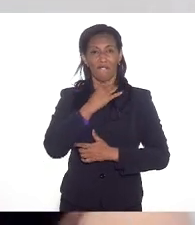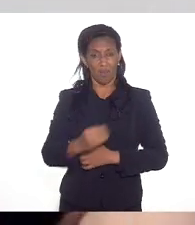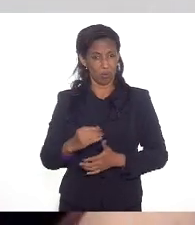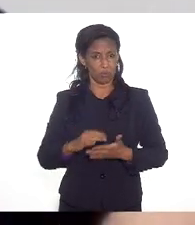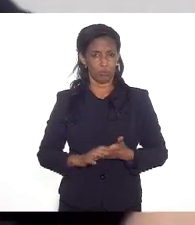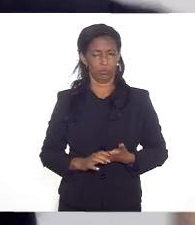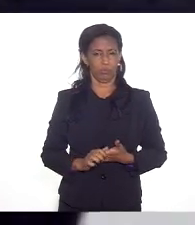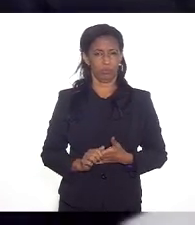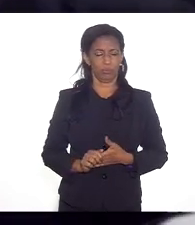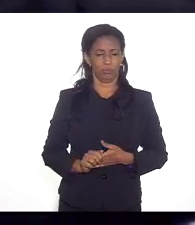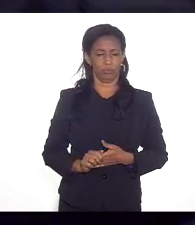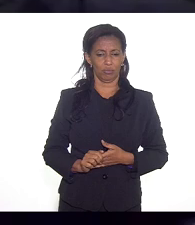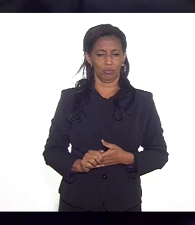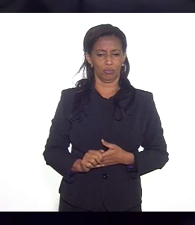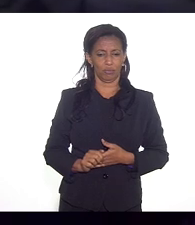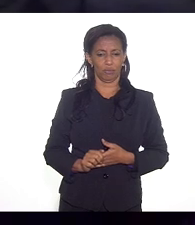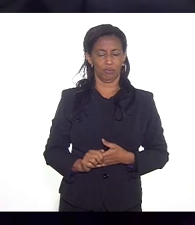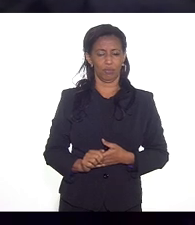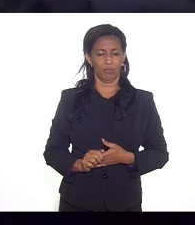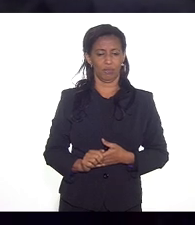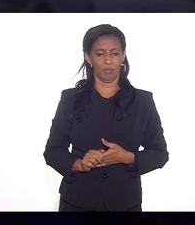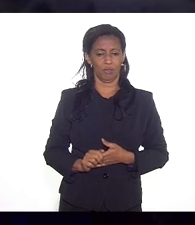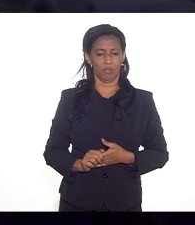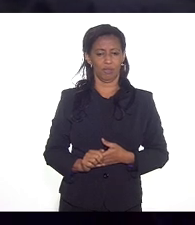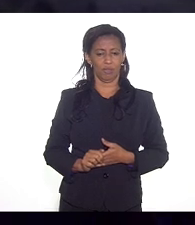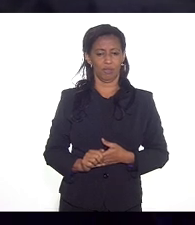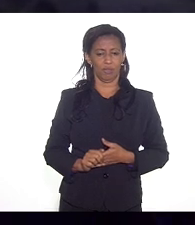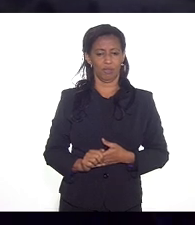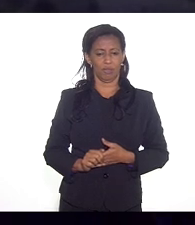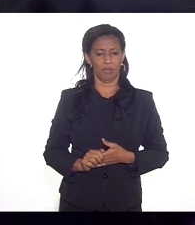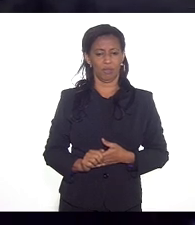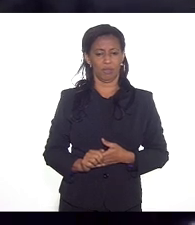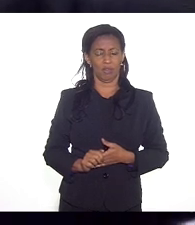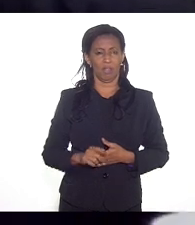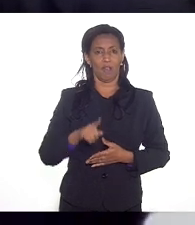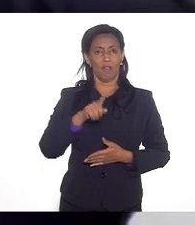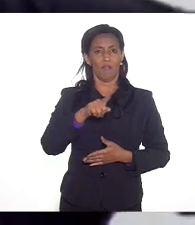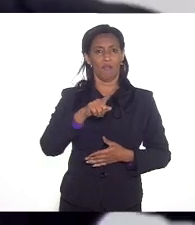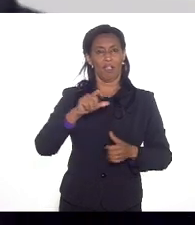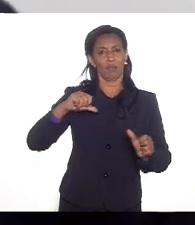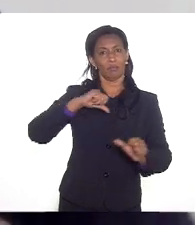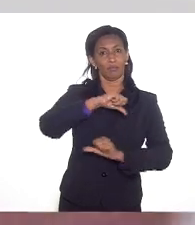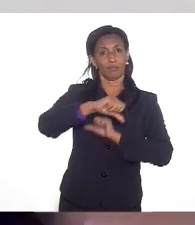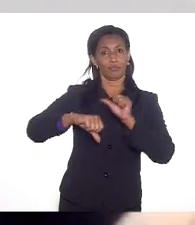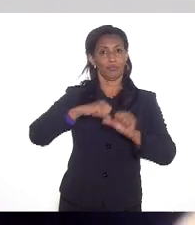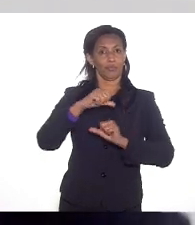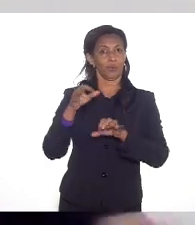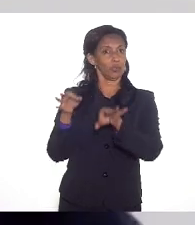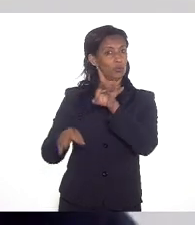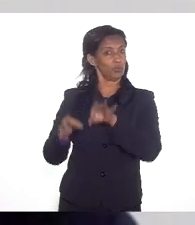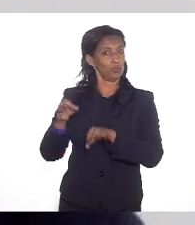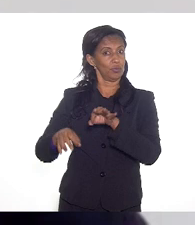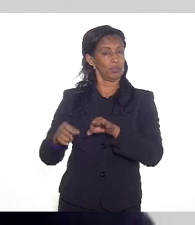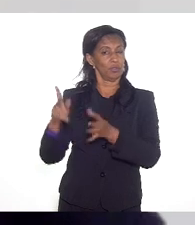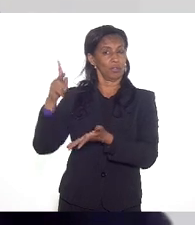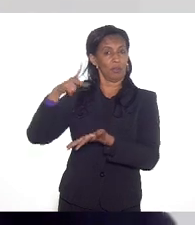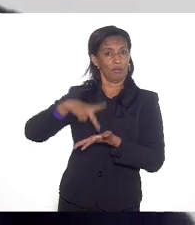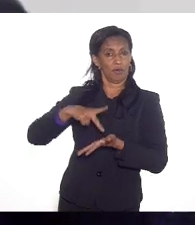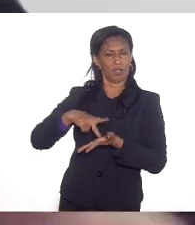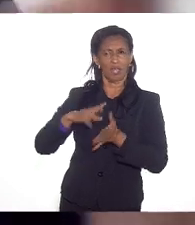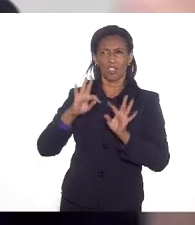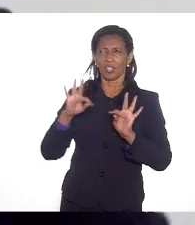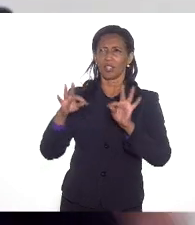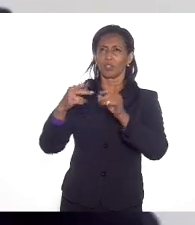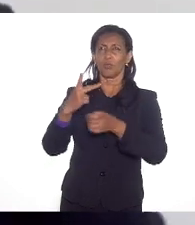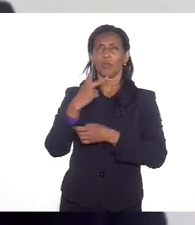e e se render e renderam a justiça EA verdade estou lembrando aqui Já que todo mundo